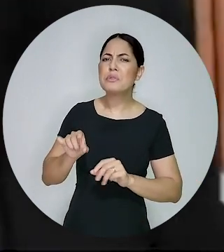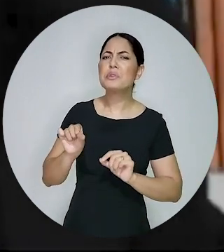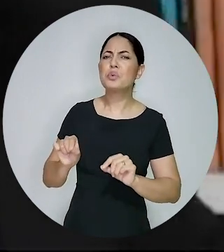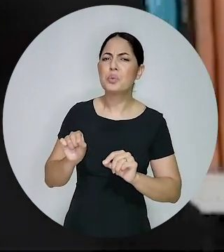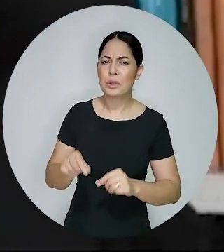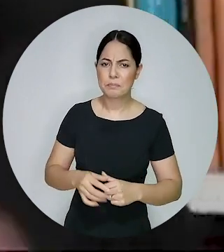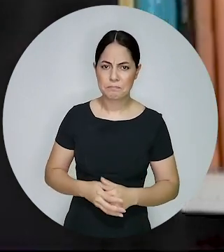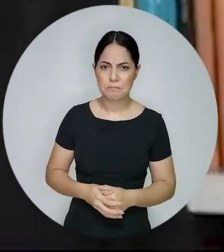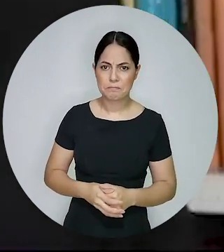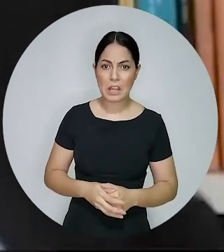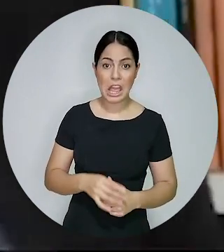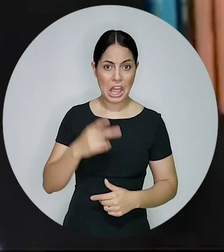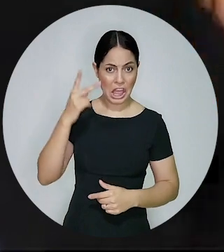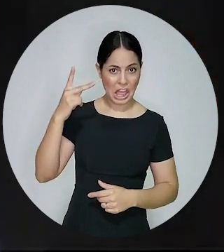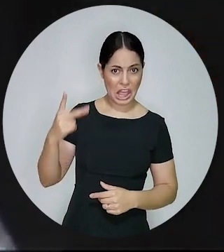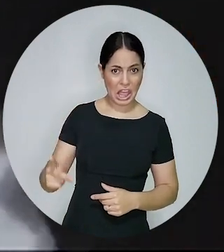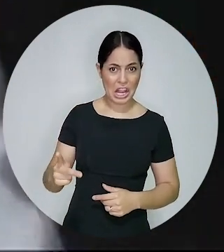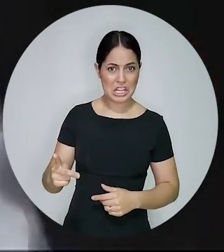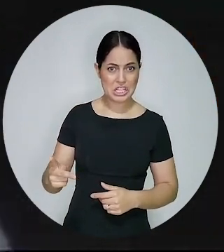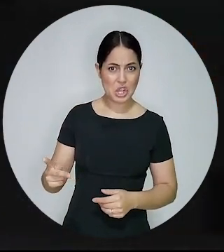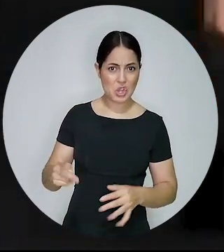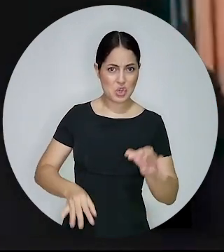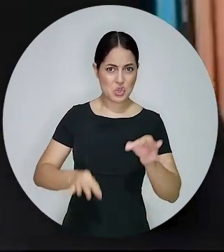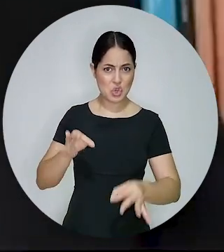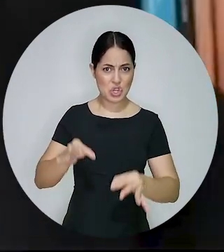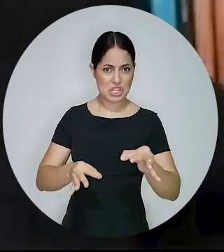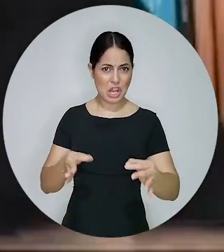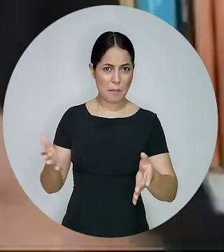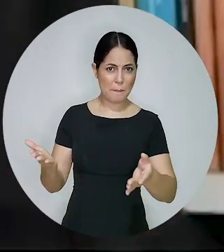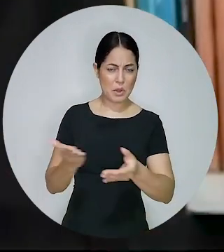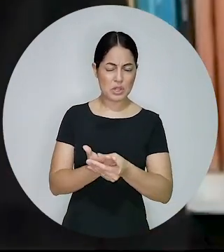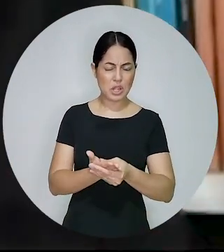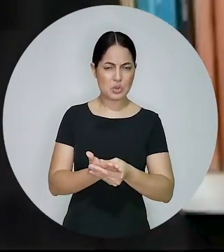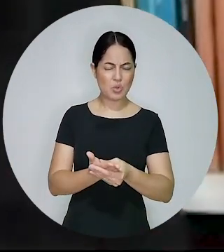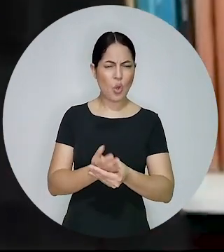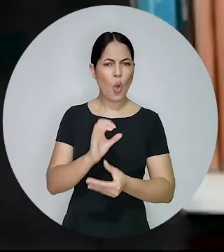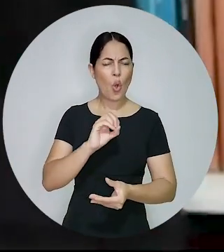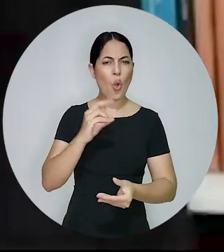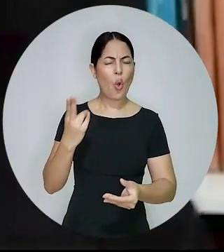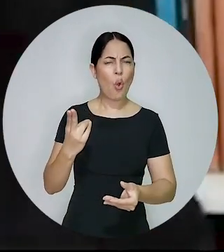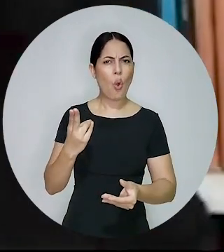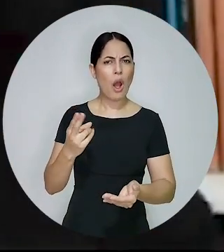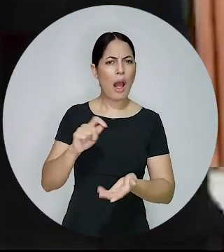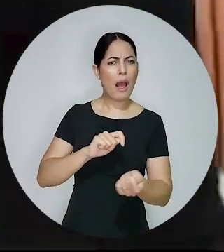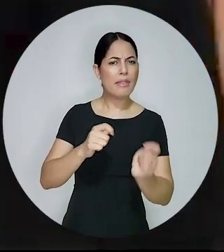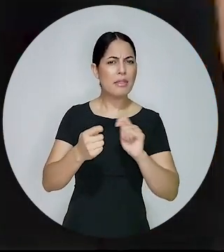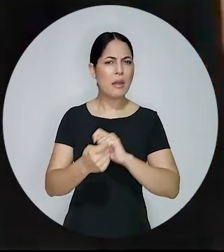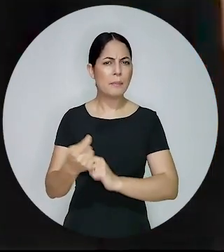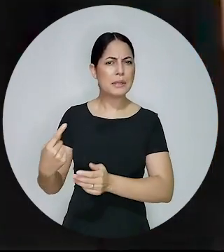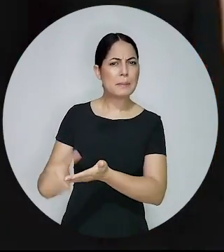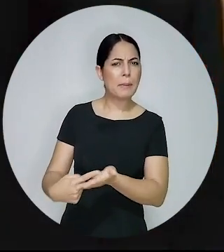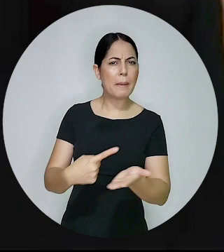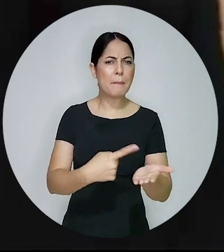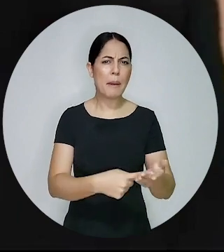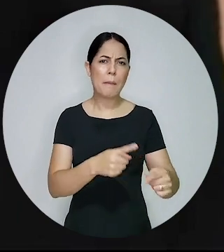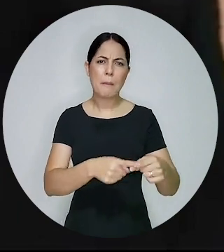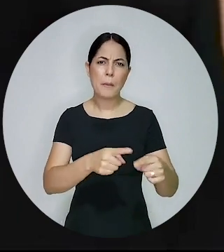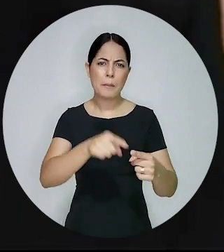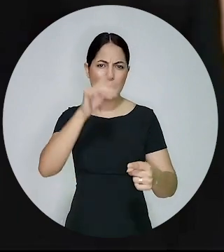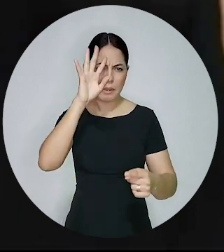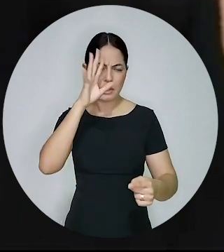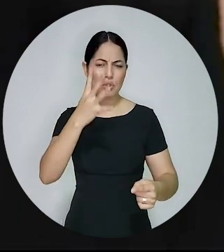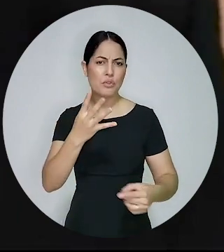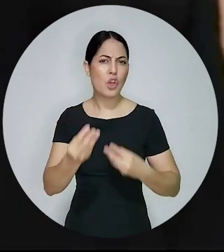apresentavam. Então, o que é que a gente está ensinando a eles? Que é para manter a cultura do litígio, para a gente trabalhar com meios adequados